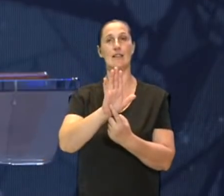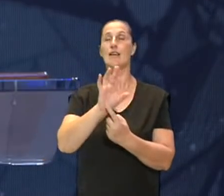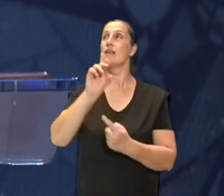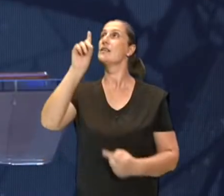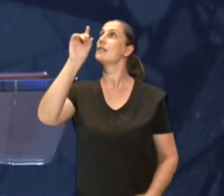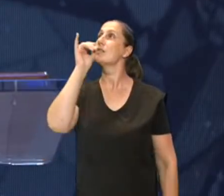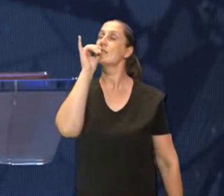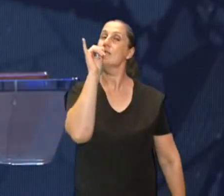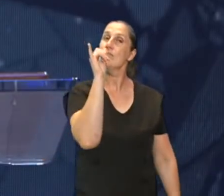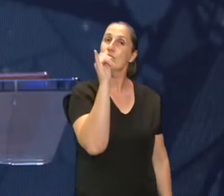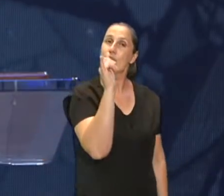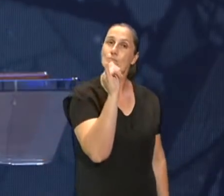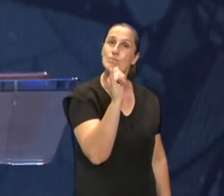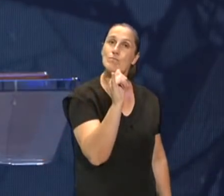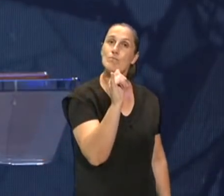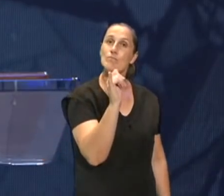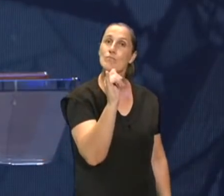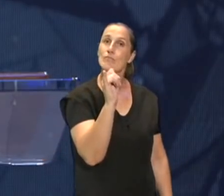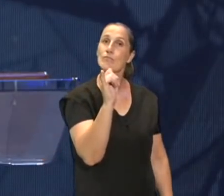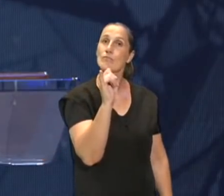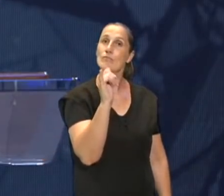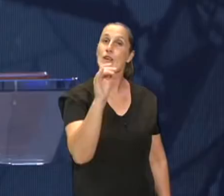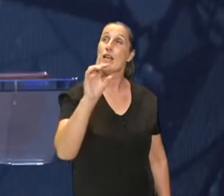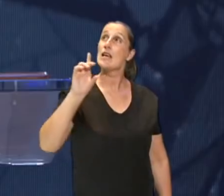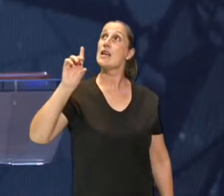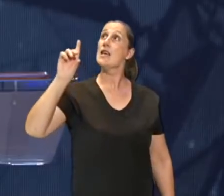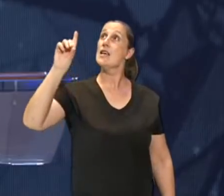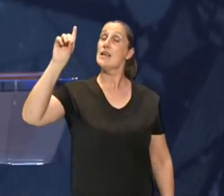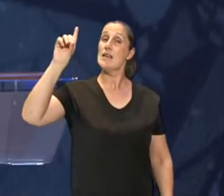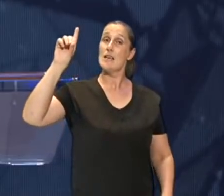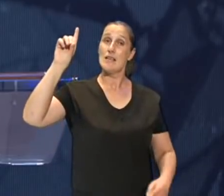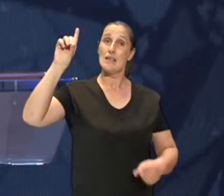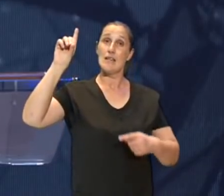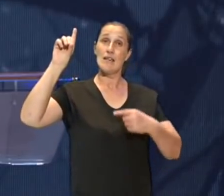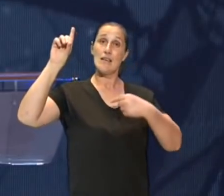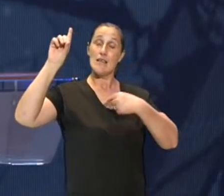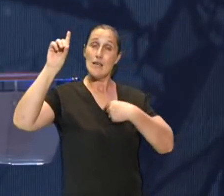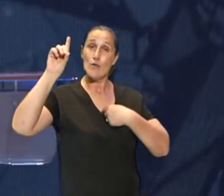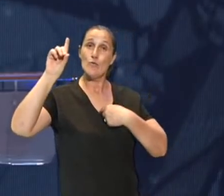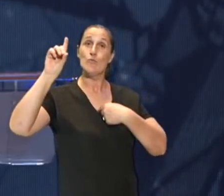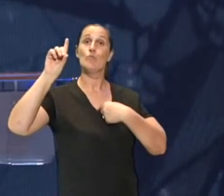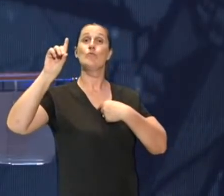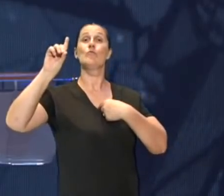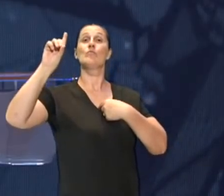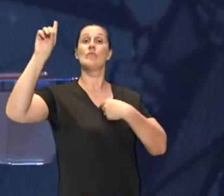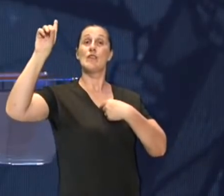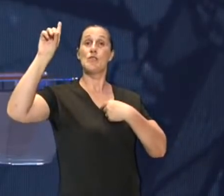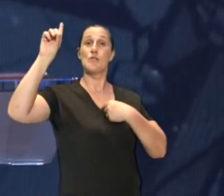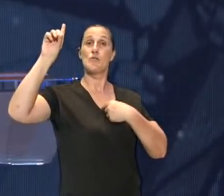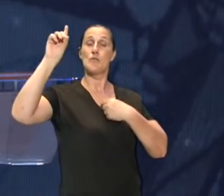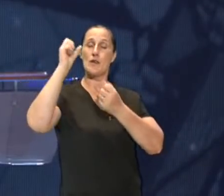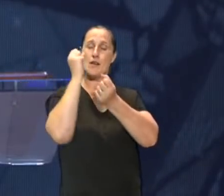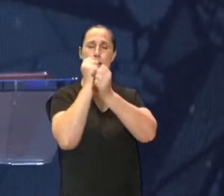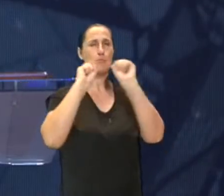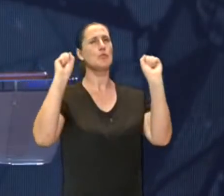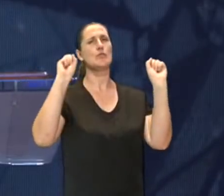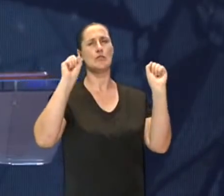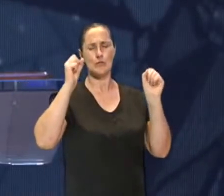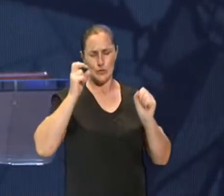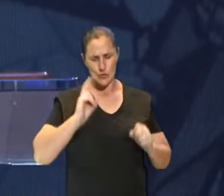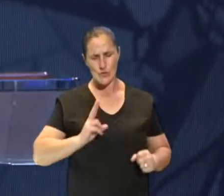dizendo: eu sou o Deus dos impossíveis, pode continuar crendo em